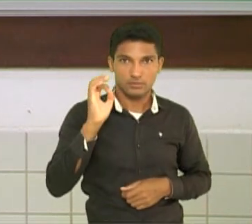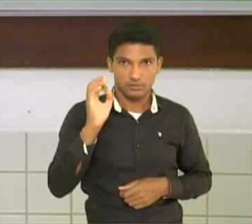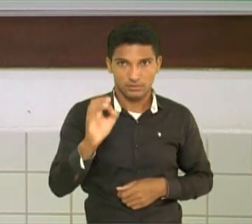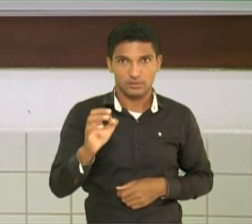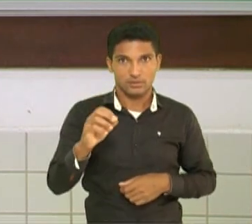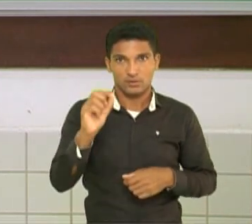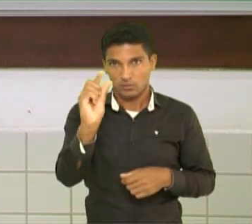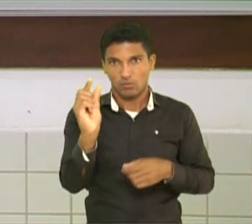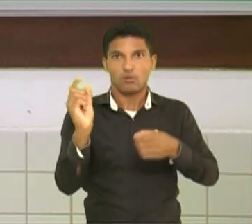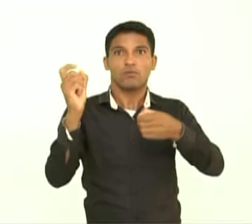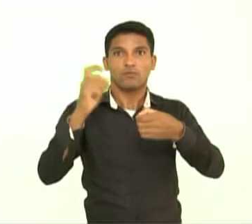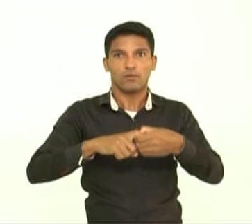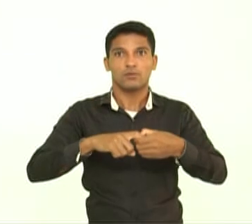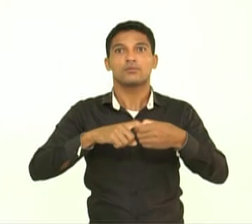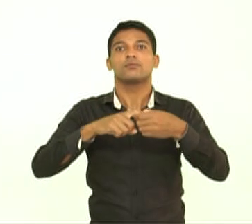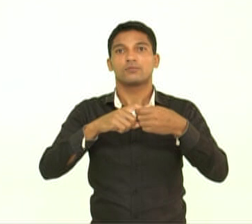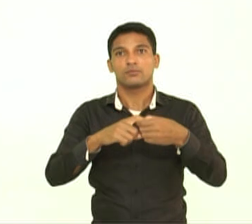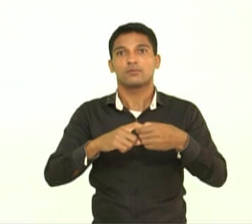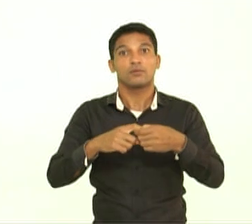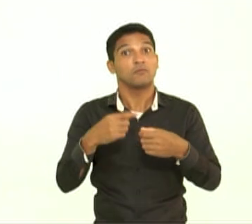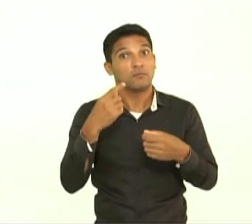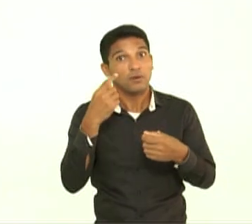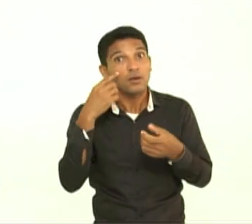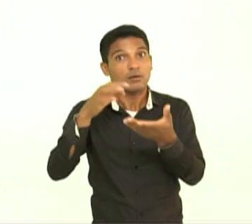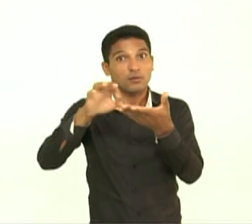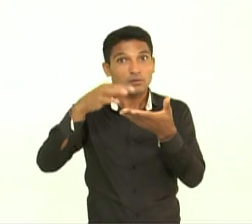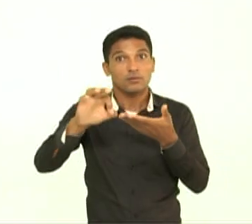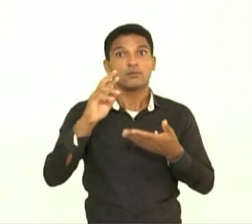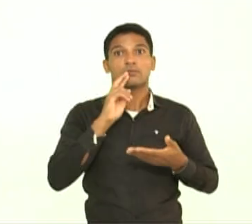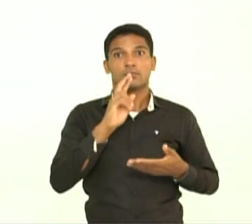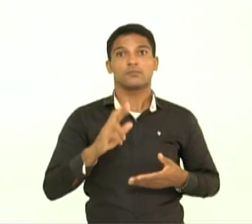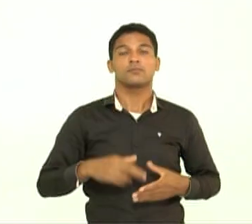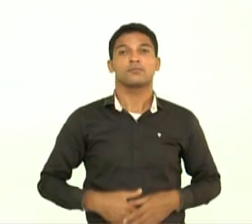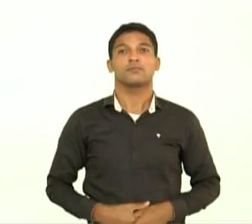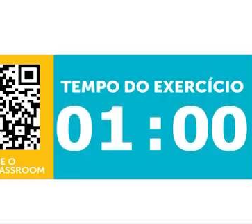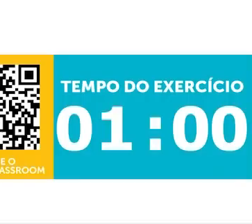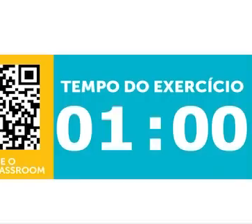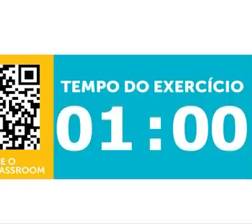no instantinho a gente volta descobrindo juntos qual é a resposta.